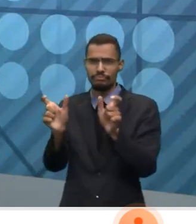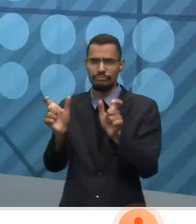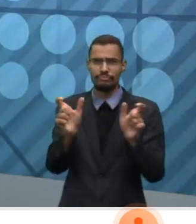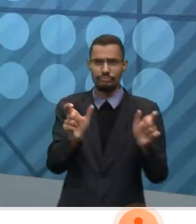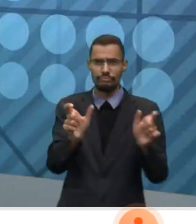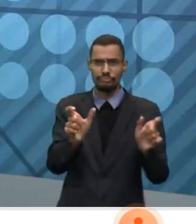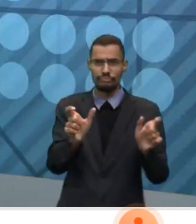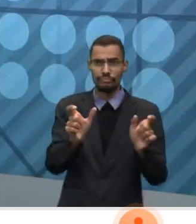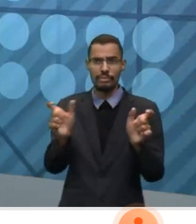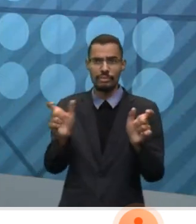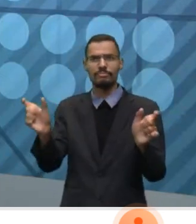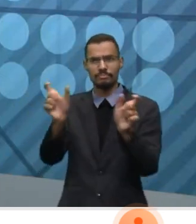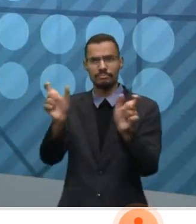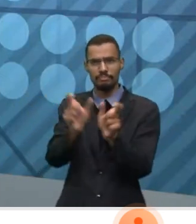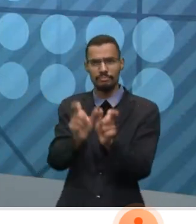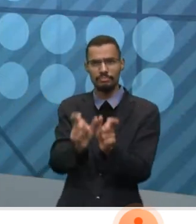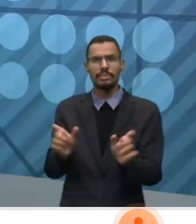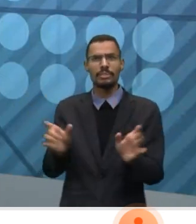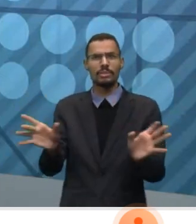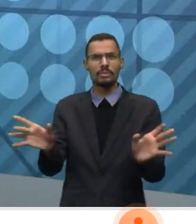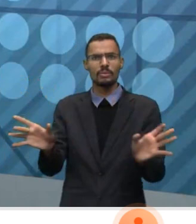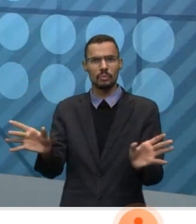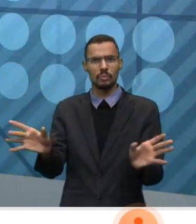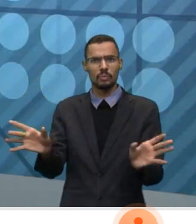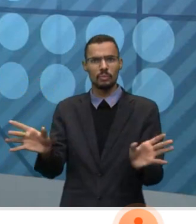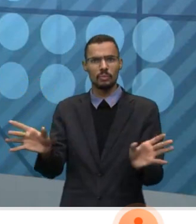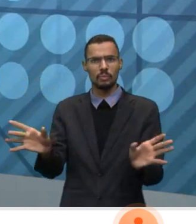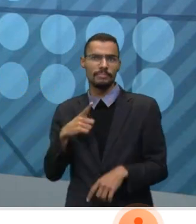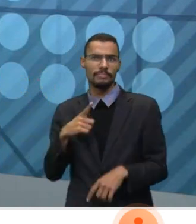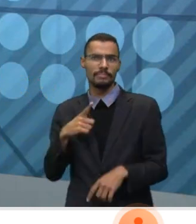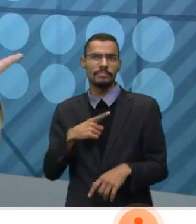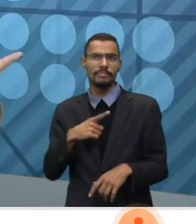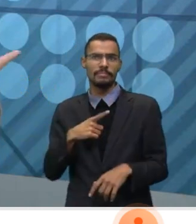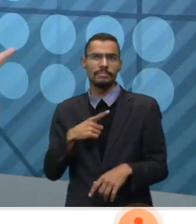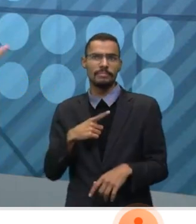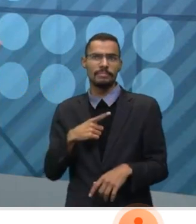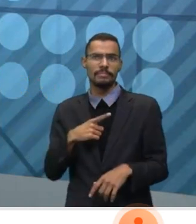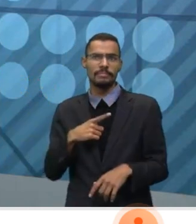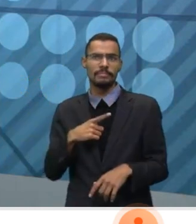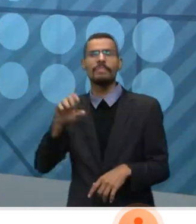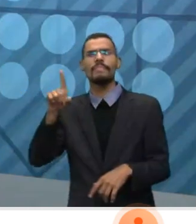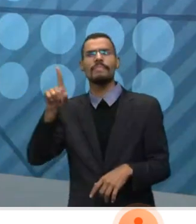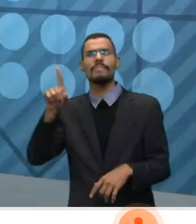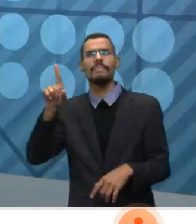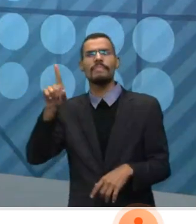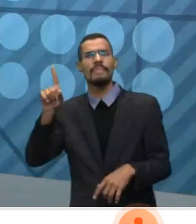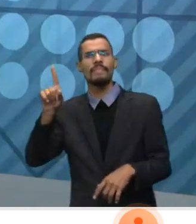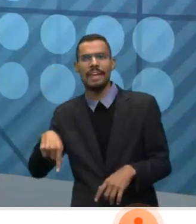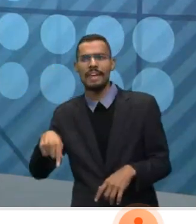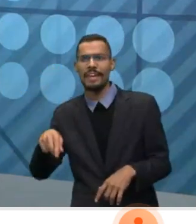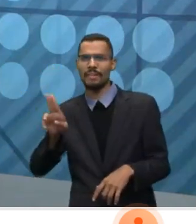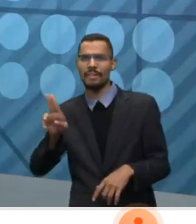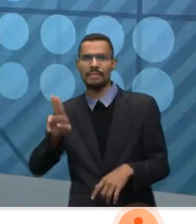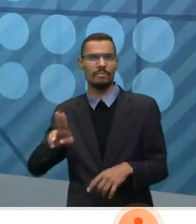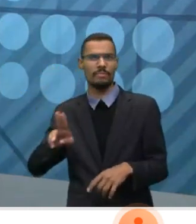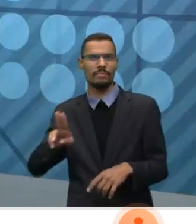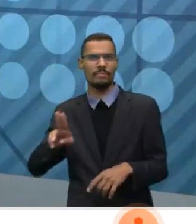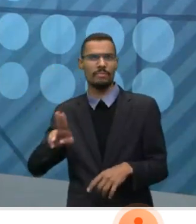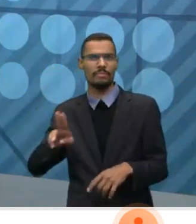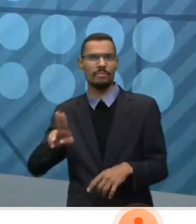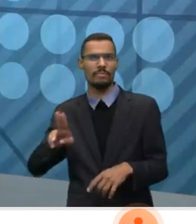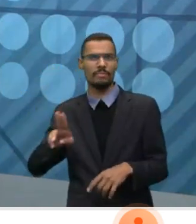ele é sintético, né? O nós não utilizamos, por exemplo, você está